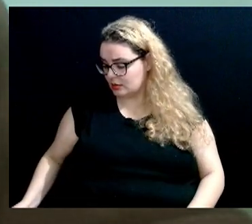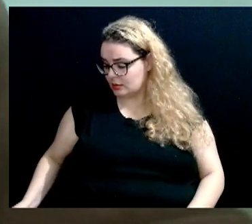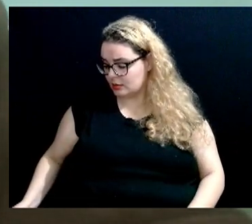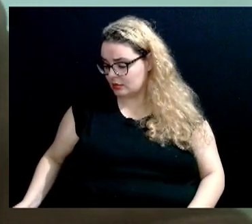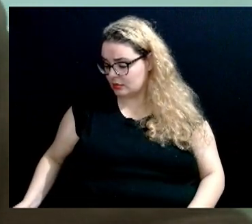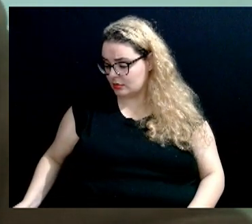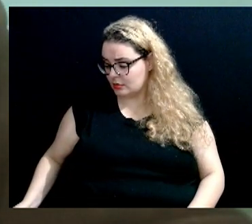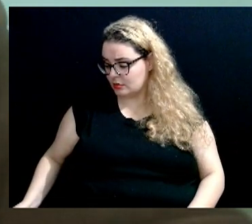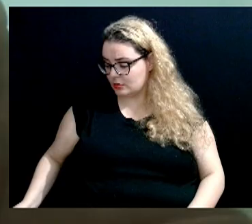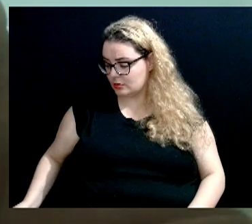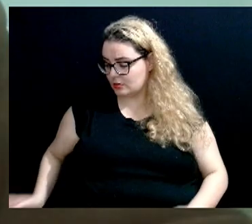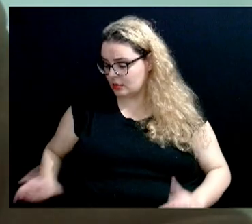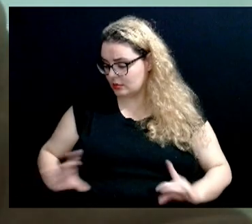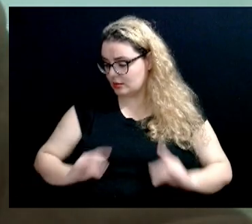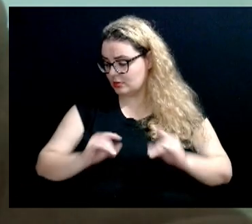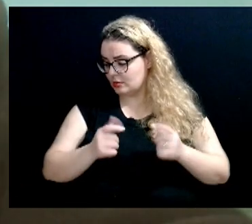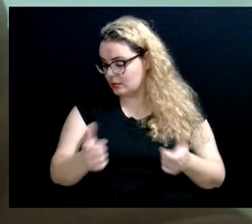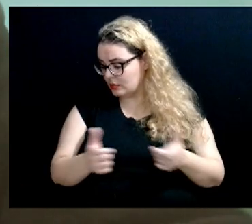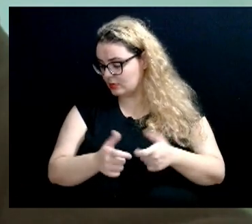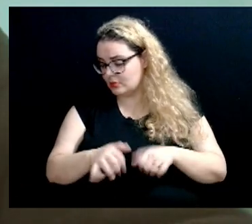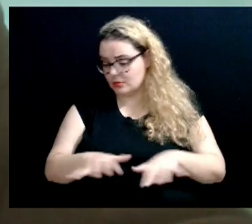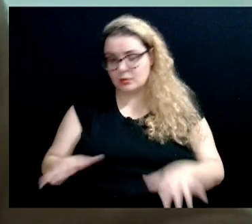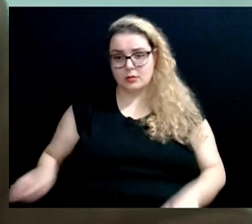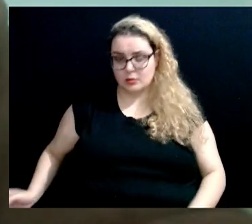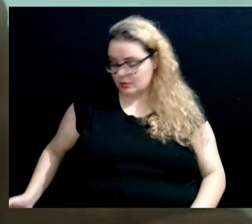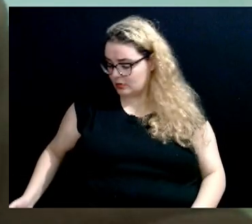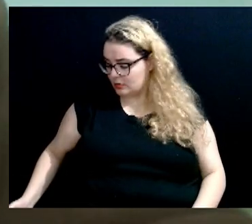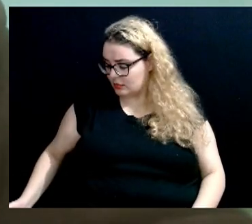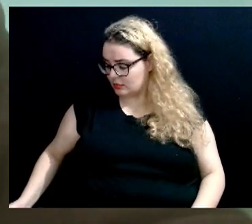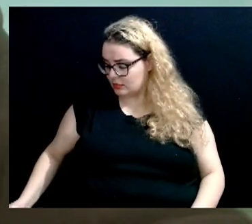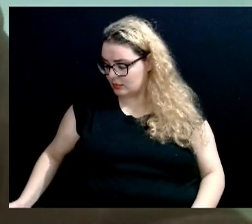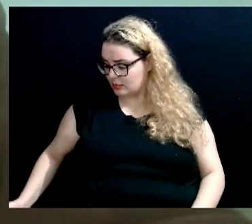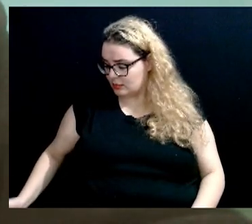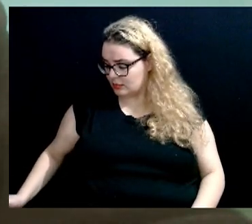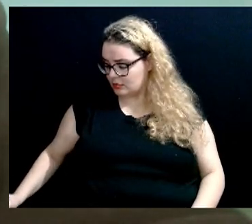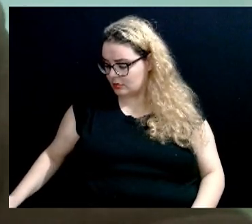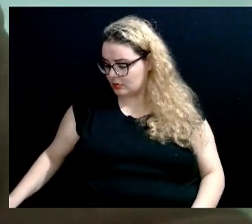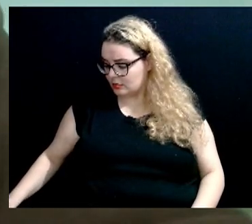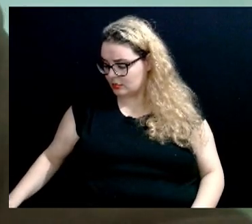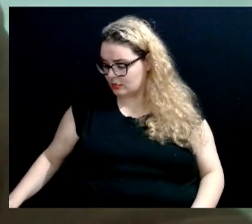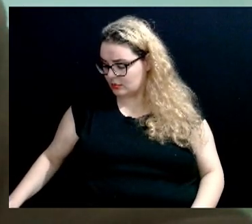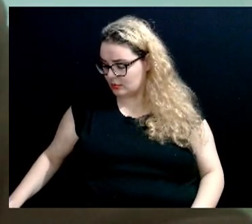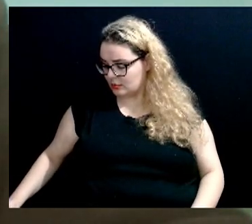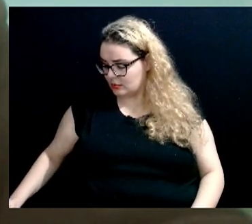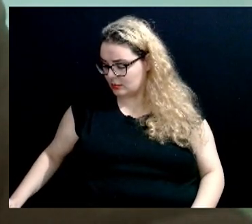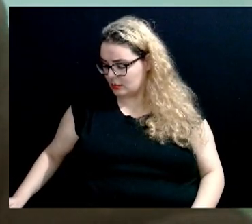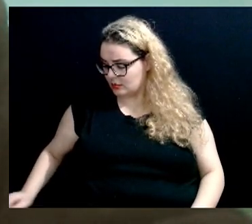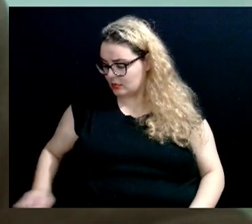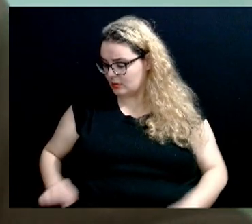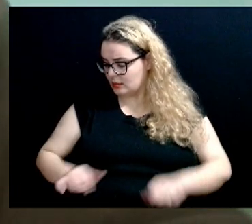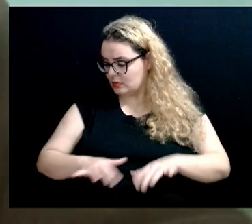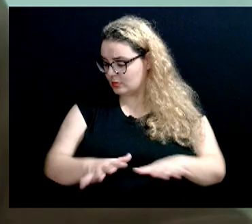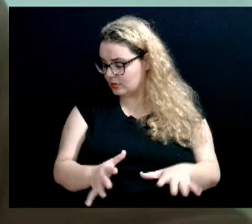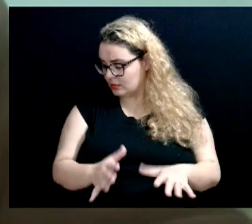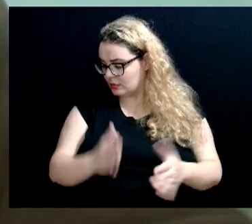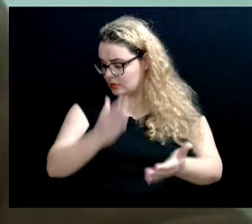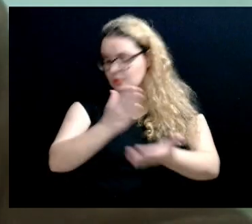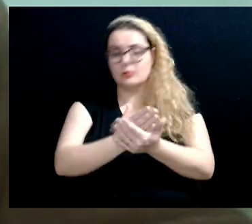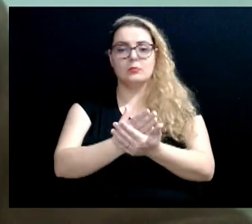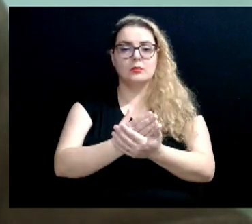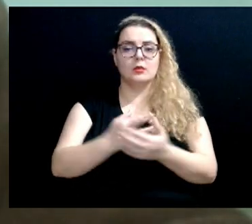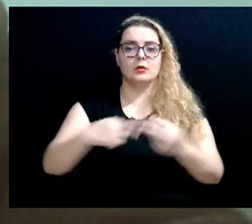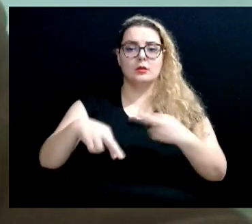uma defesa imunológica que vai ficar menor, eu tenho várias funções orgânicas que deixam de estar correlatas com as